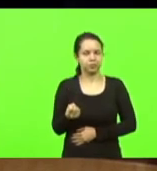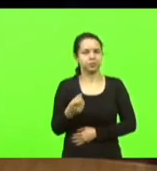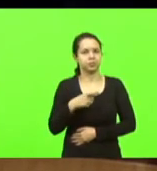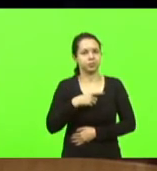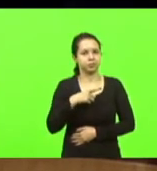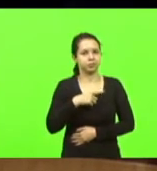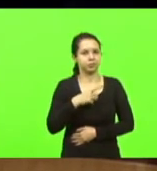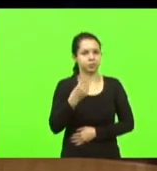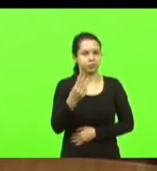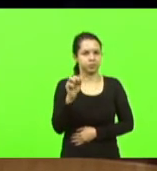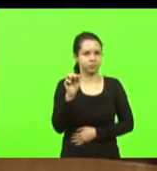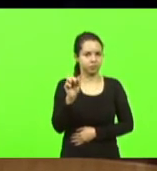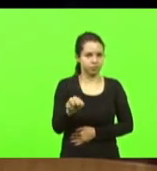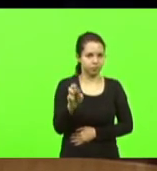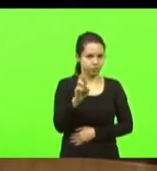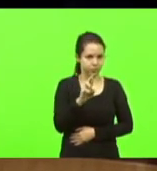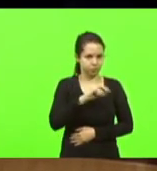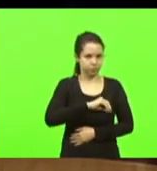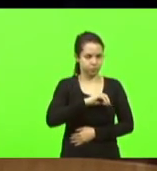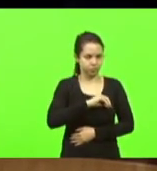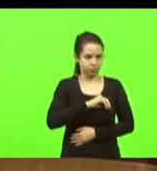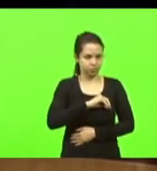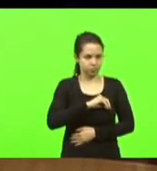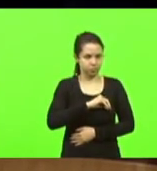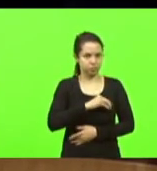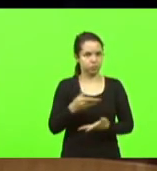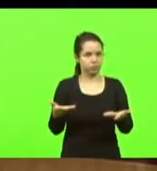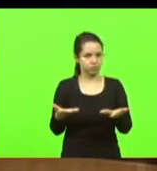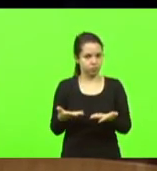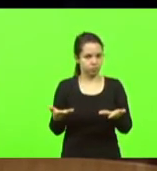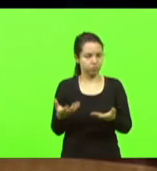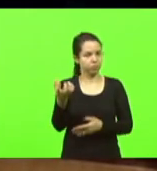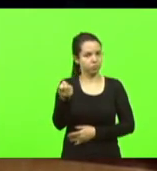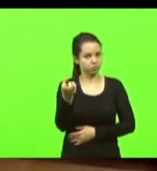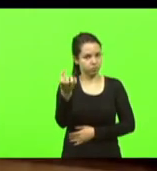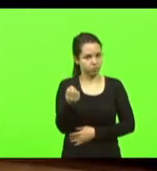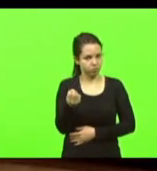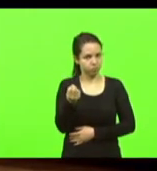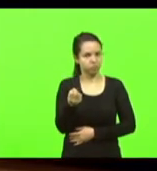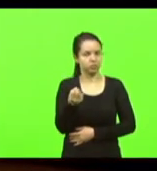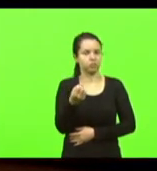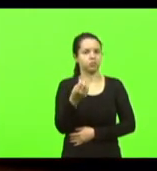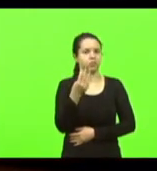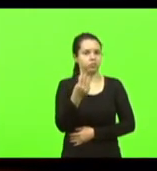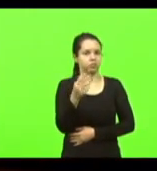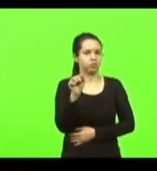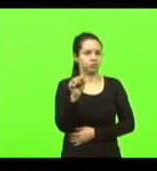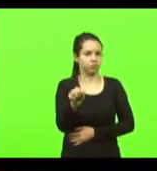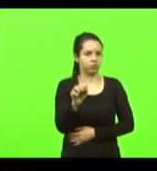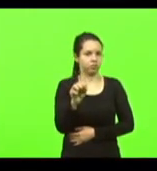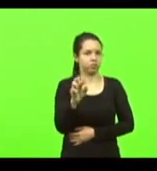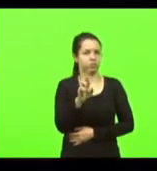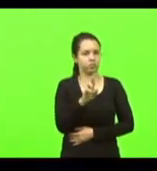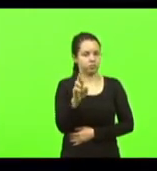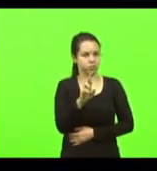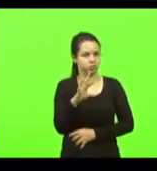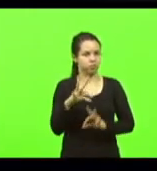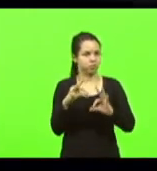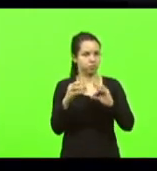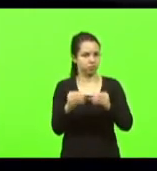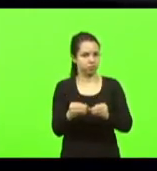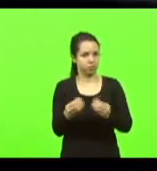atualmente receberá uma pensão de 13 mil reais a integralidade com essa medida vai